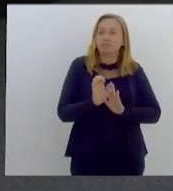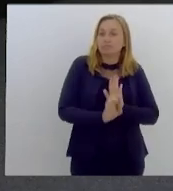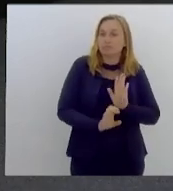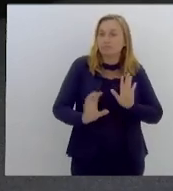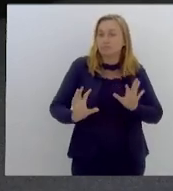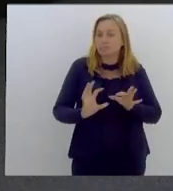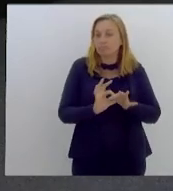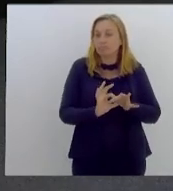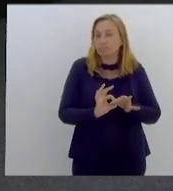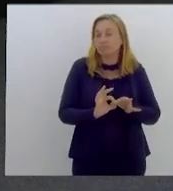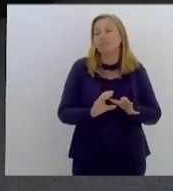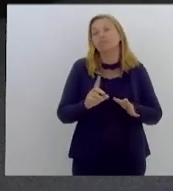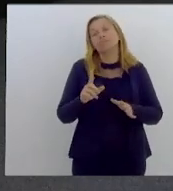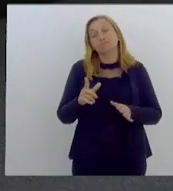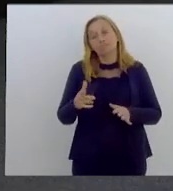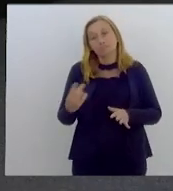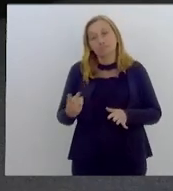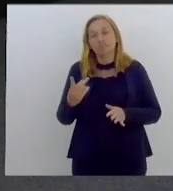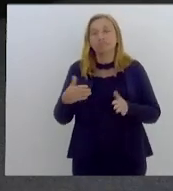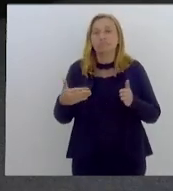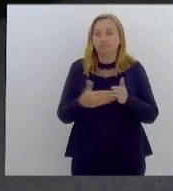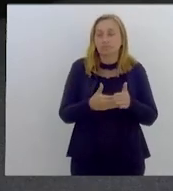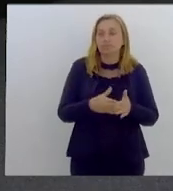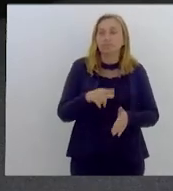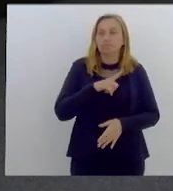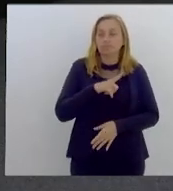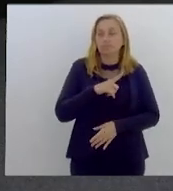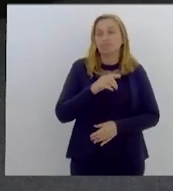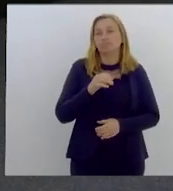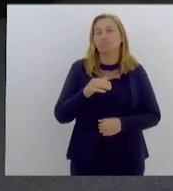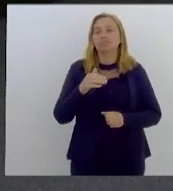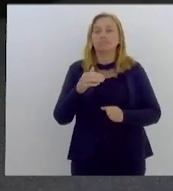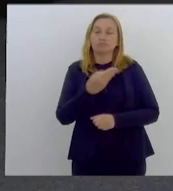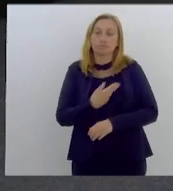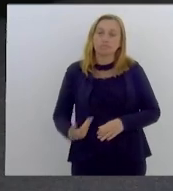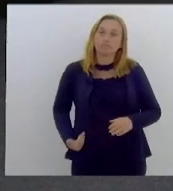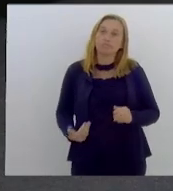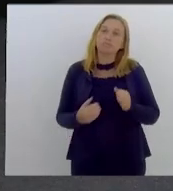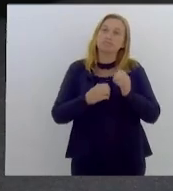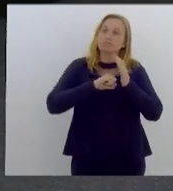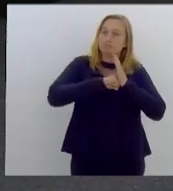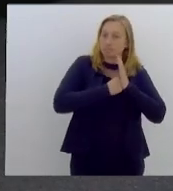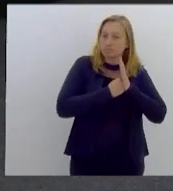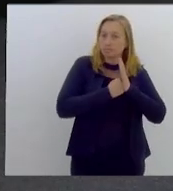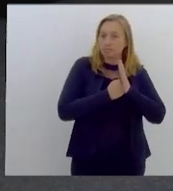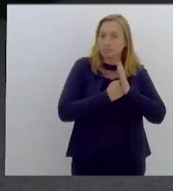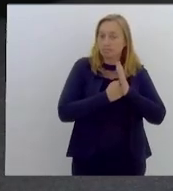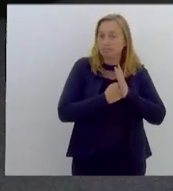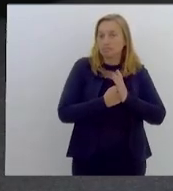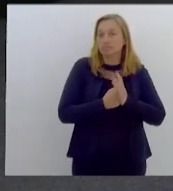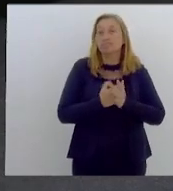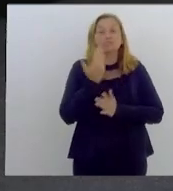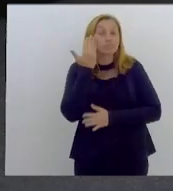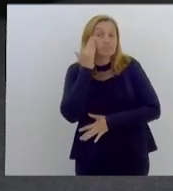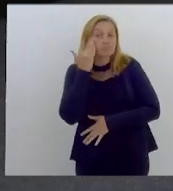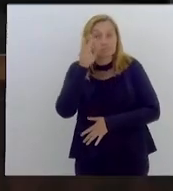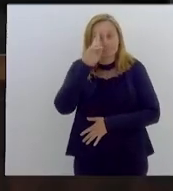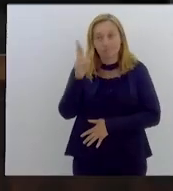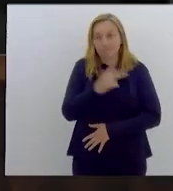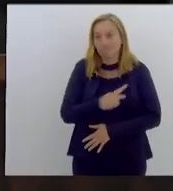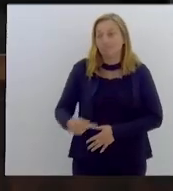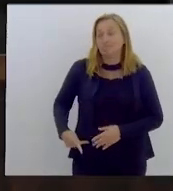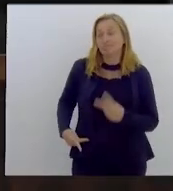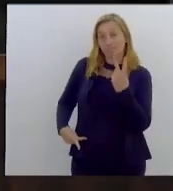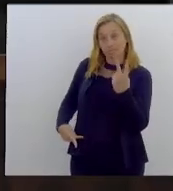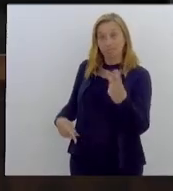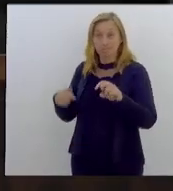Vale o até. Porque o governador tem direito do veto. Se é aditiva, entendeu, presidente? São duas questões. O